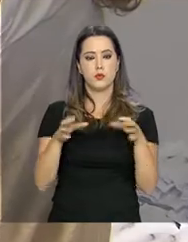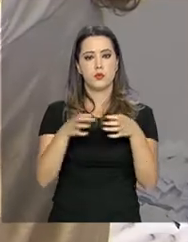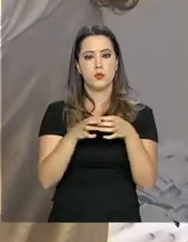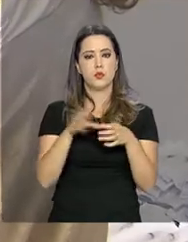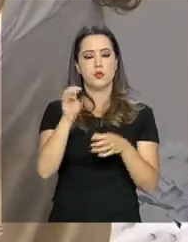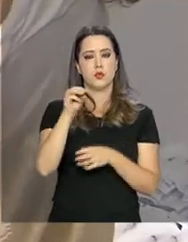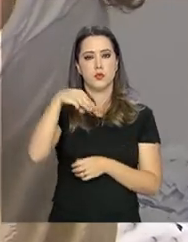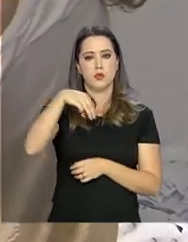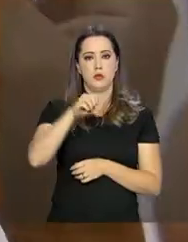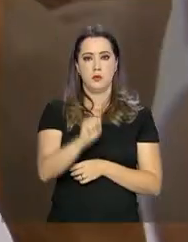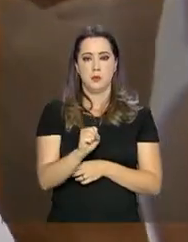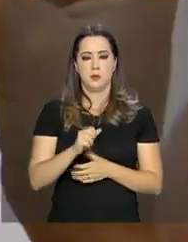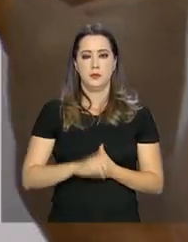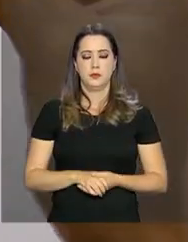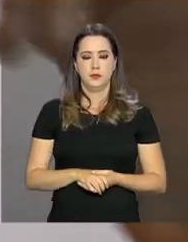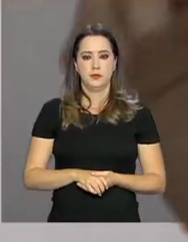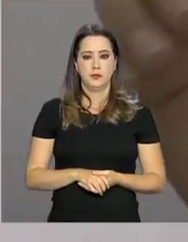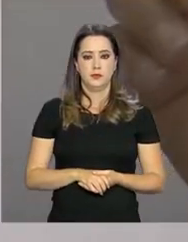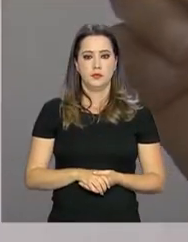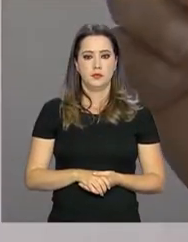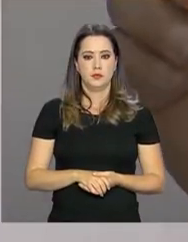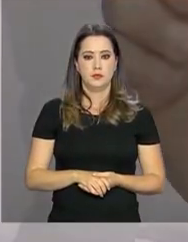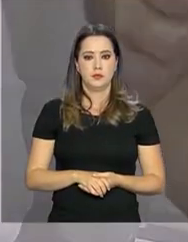Organização Mundial da Saúde.